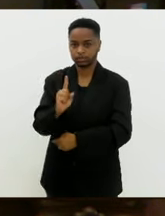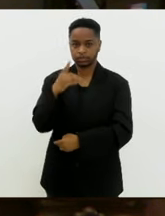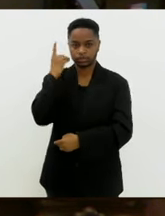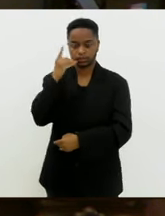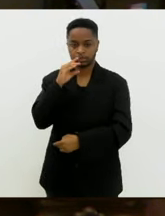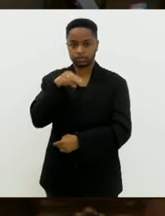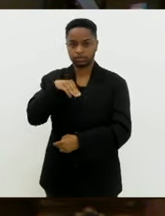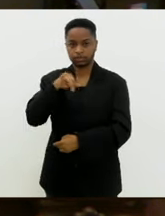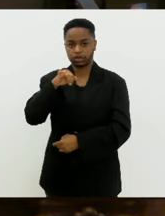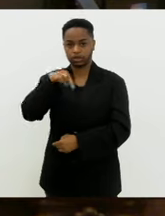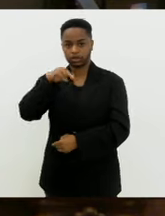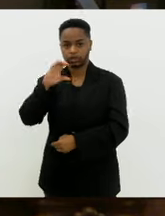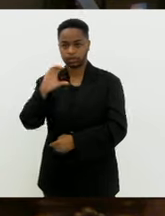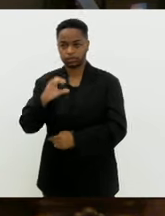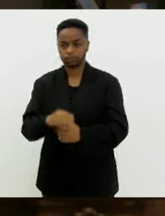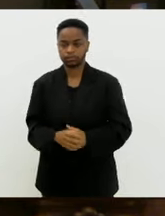Mink.